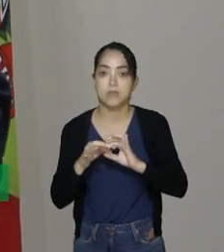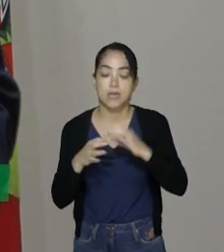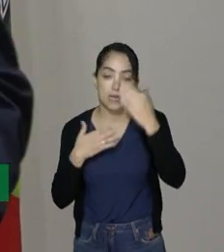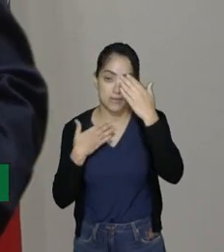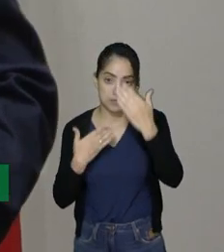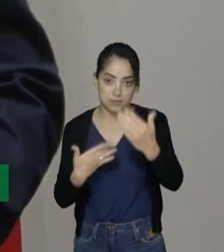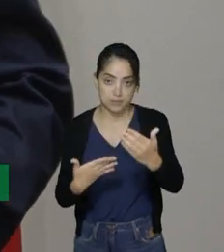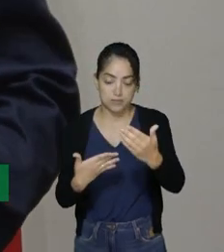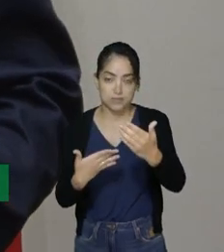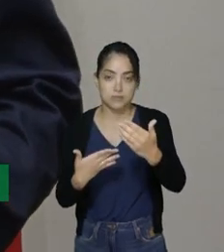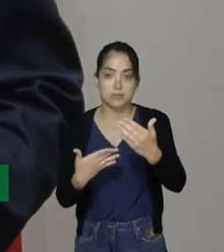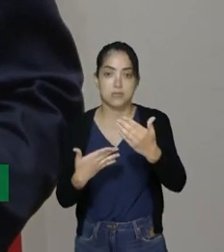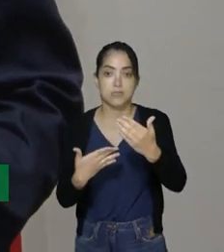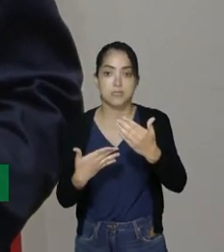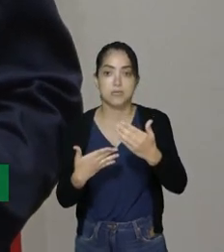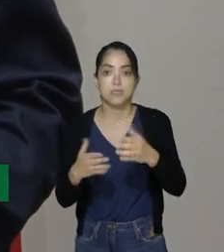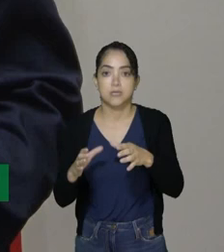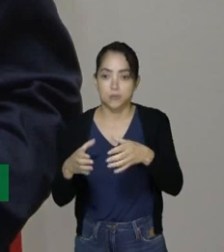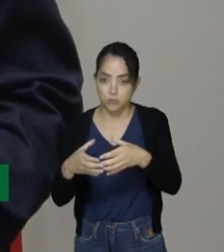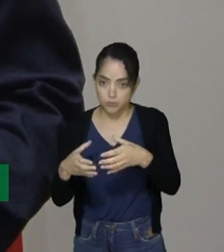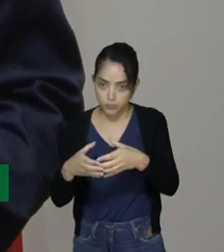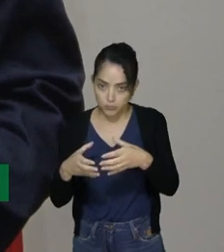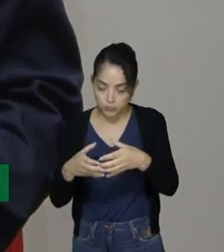Agradecer o nosso time do gabinete.